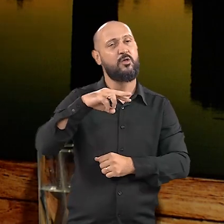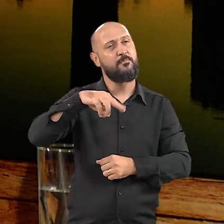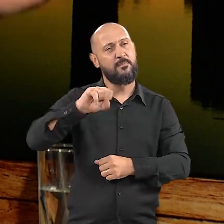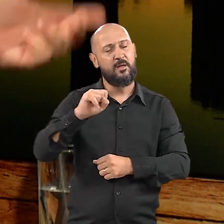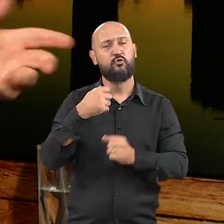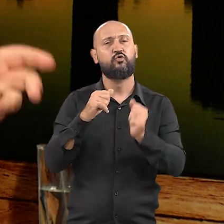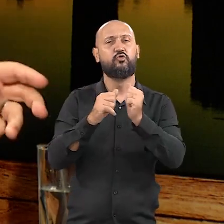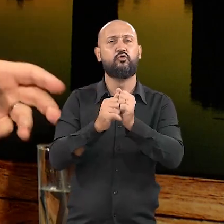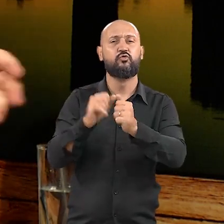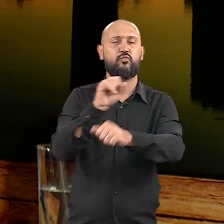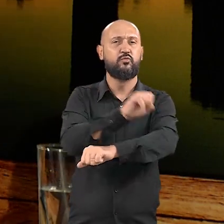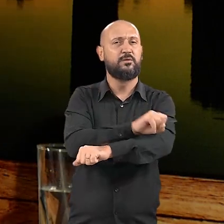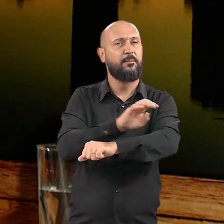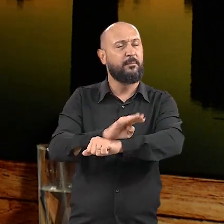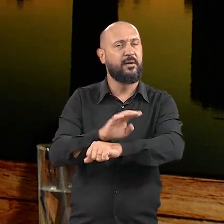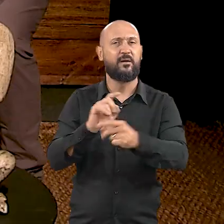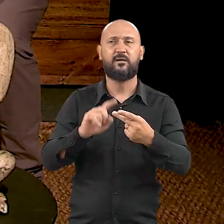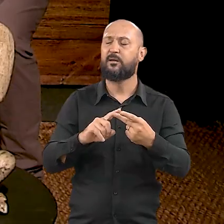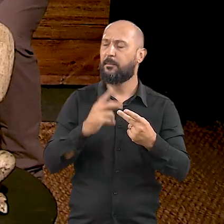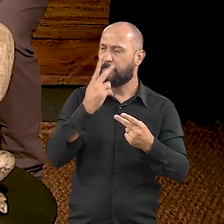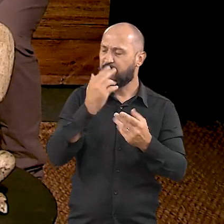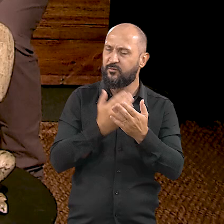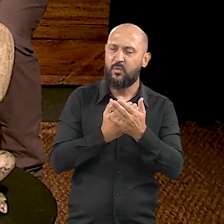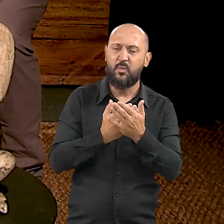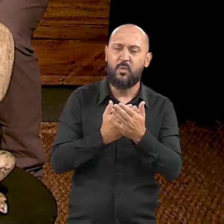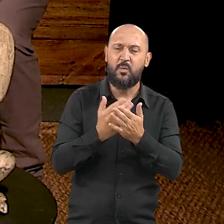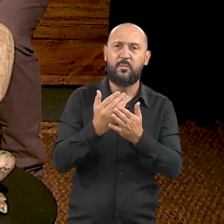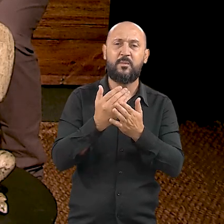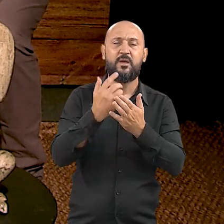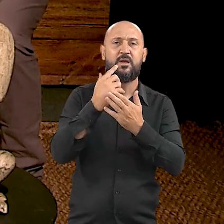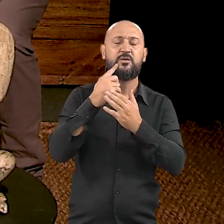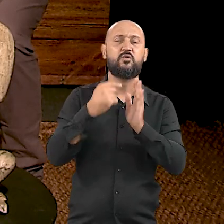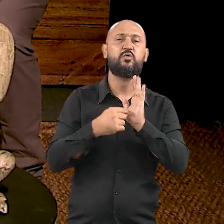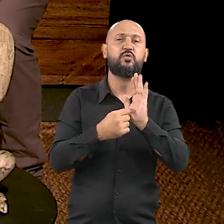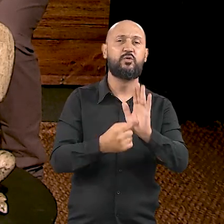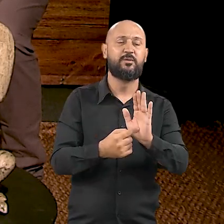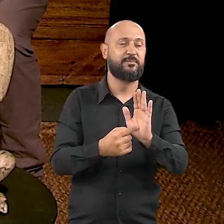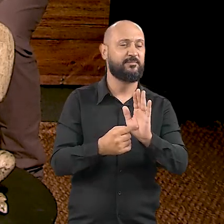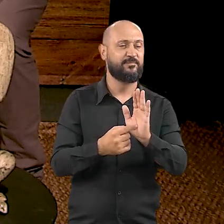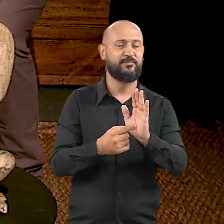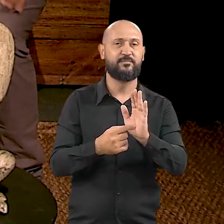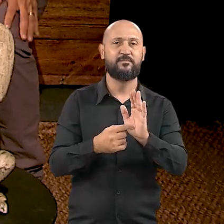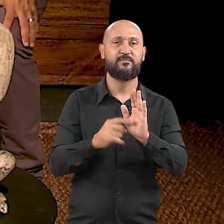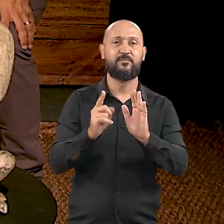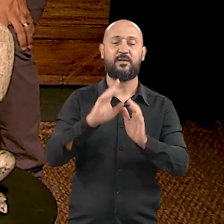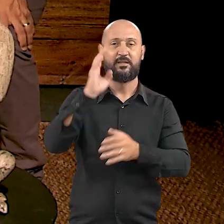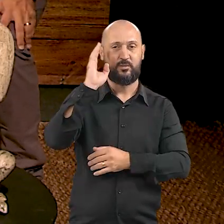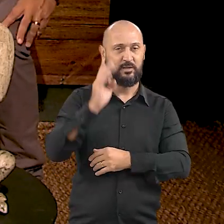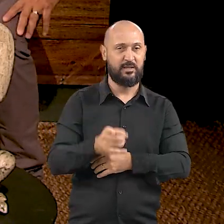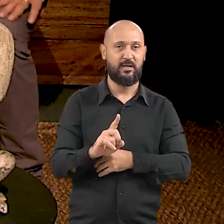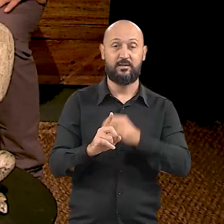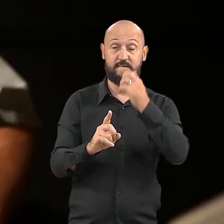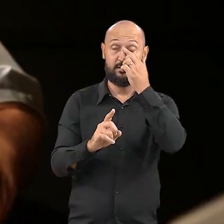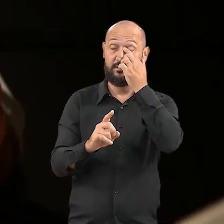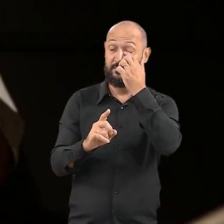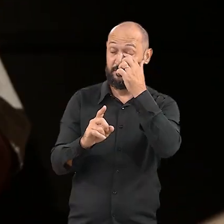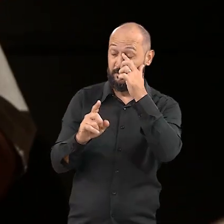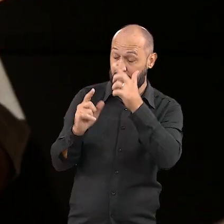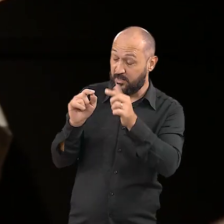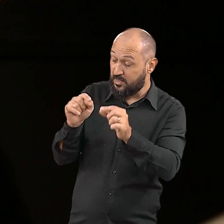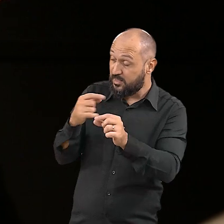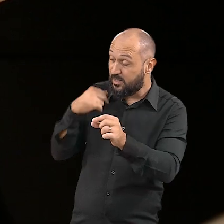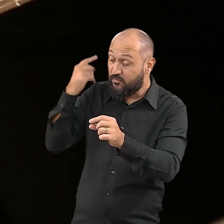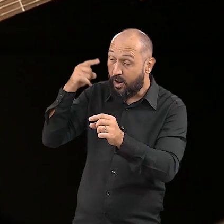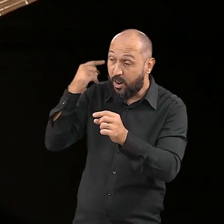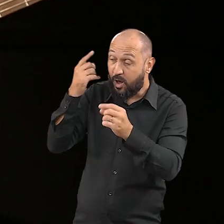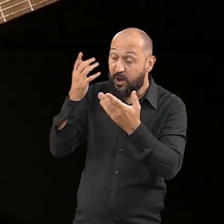combinado com o Sebrae e tudo. Inclusive foi o início das edições não lineares. Cara,